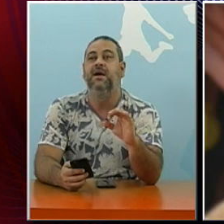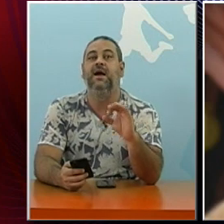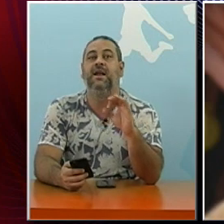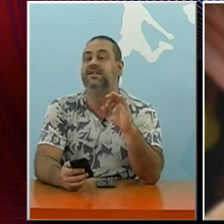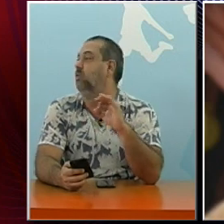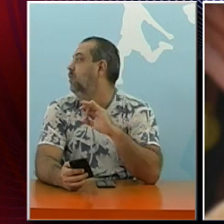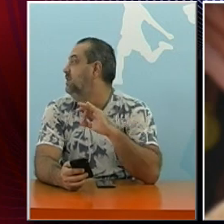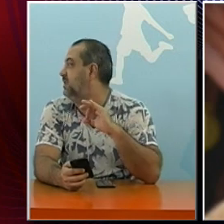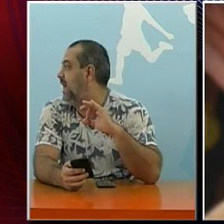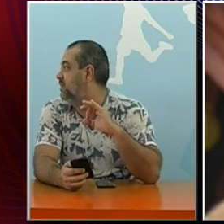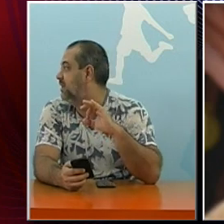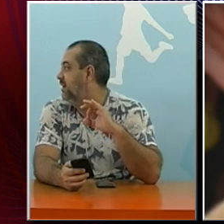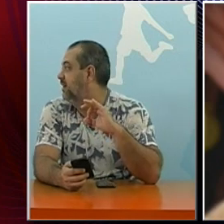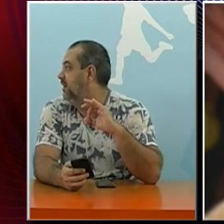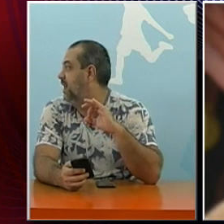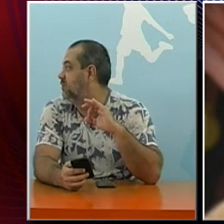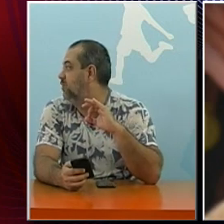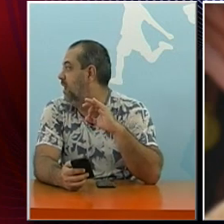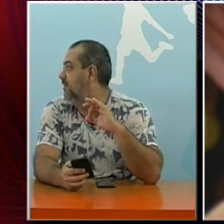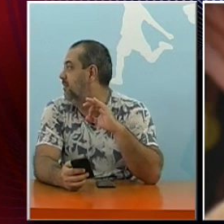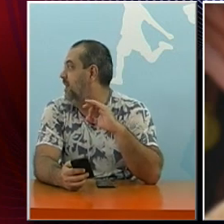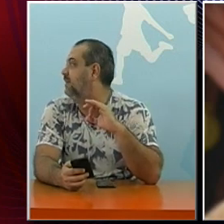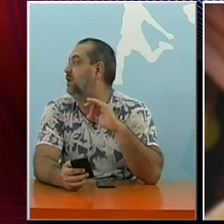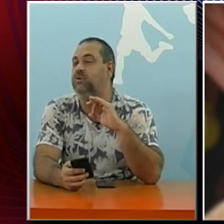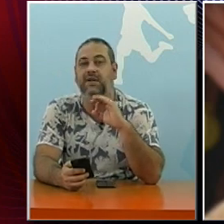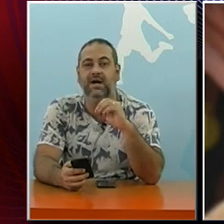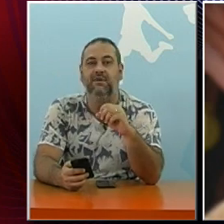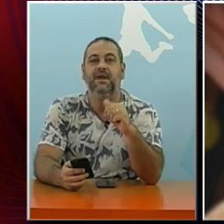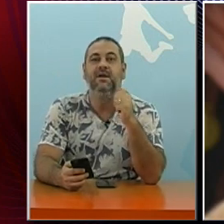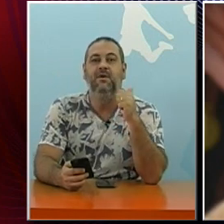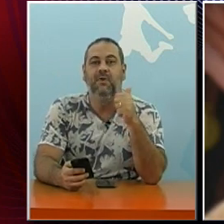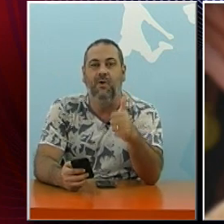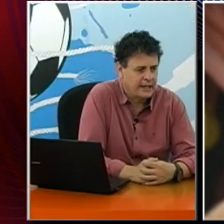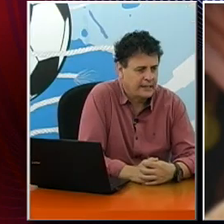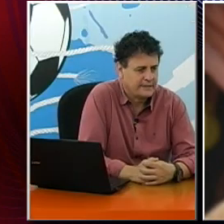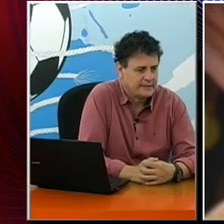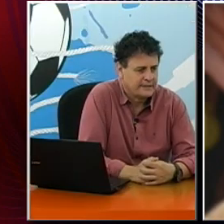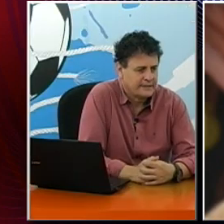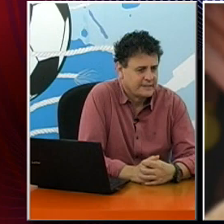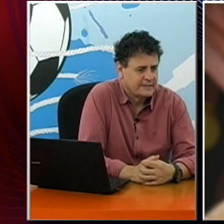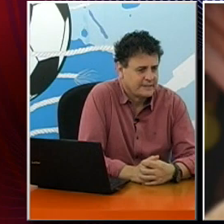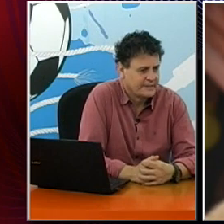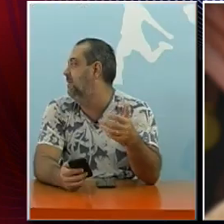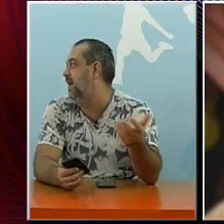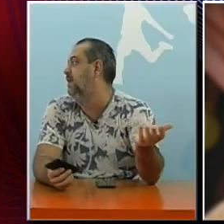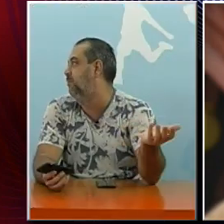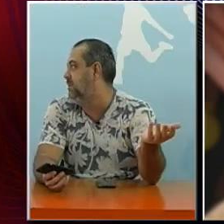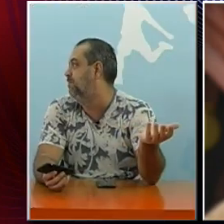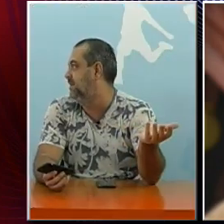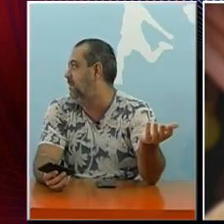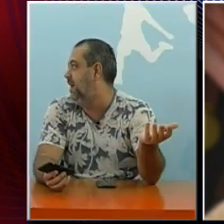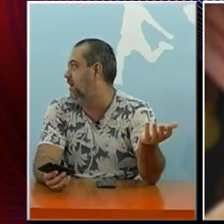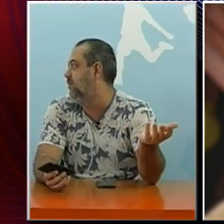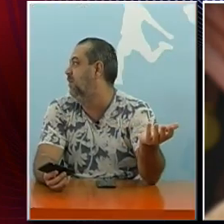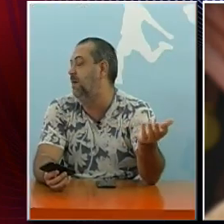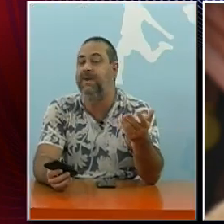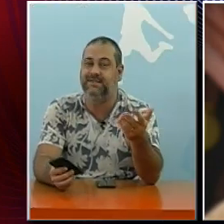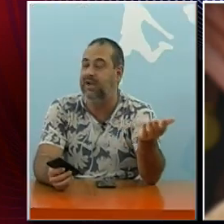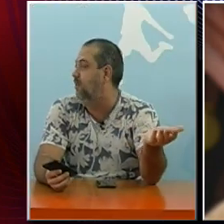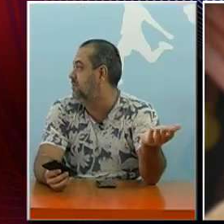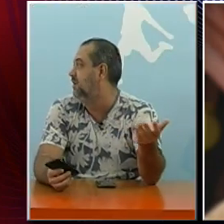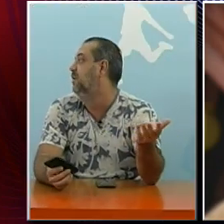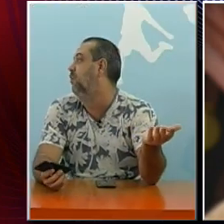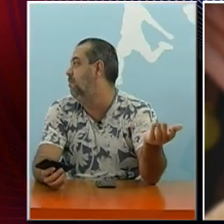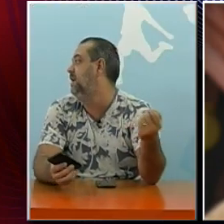Marquinho, agradecer ao Donizete Cassola também, que tá ajudando. Donizete Cassola. Obrigado. E também, sabe quem? Não podia passar perto,